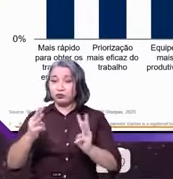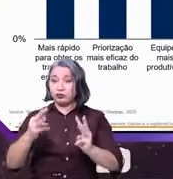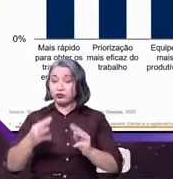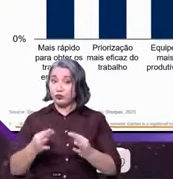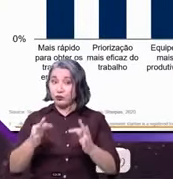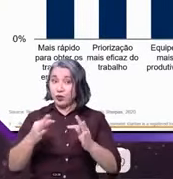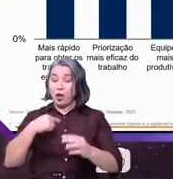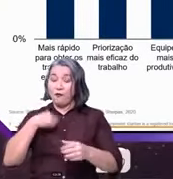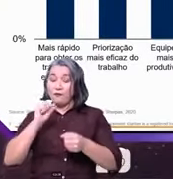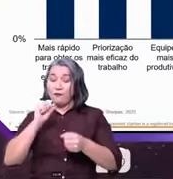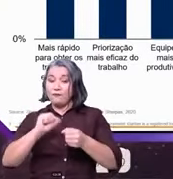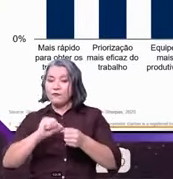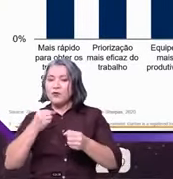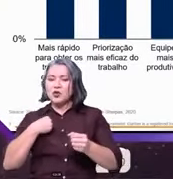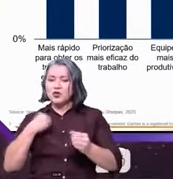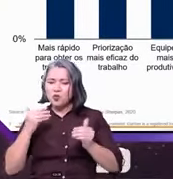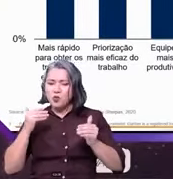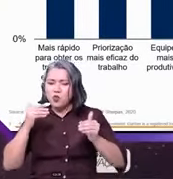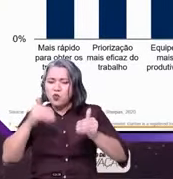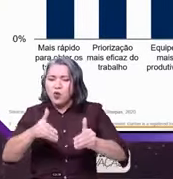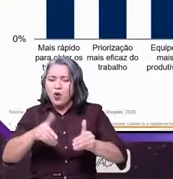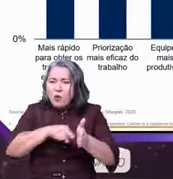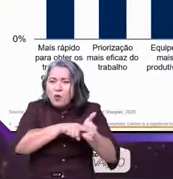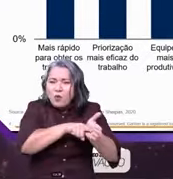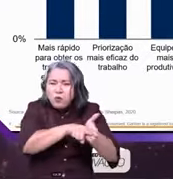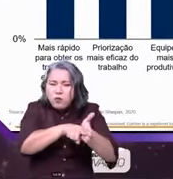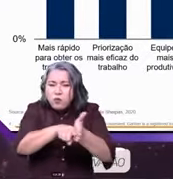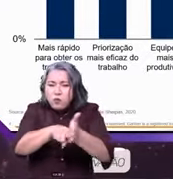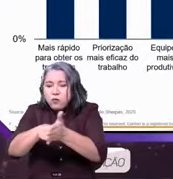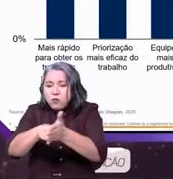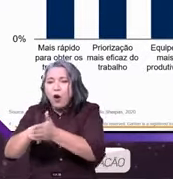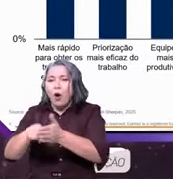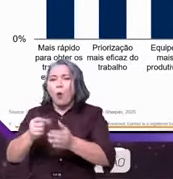eu fiz uma imersão sobre